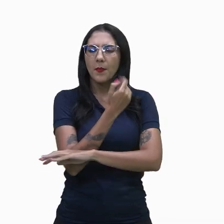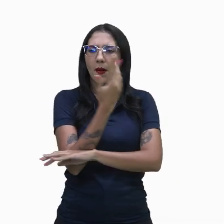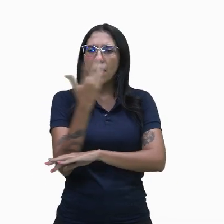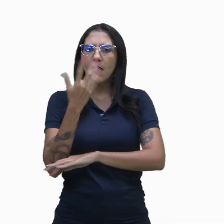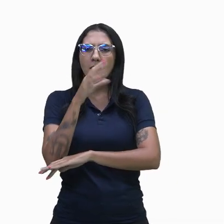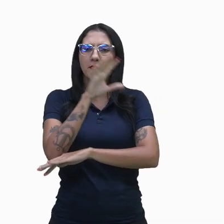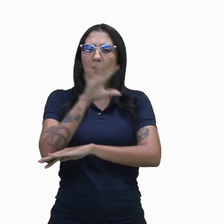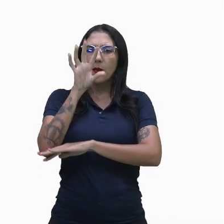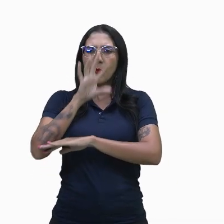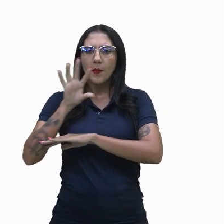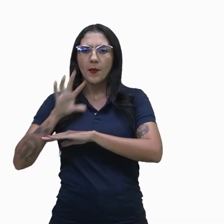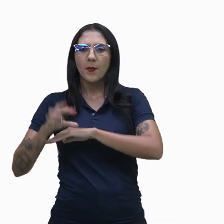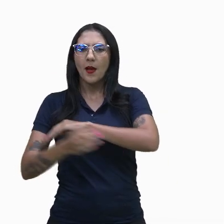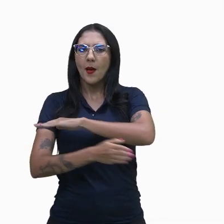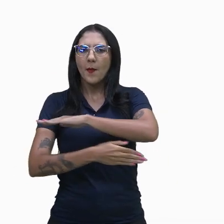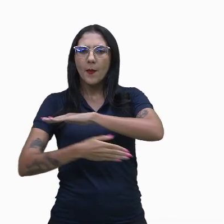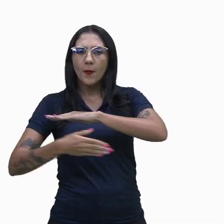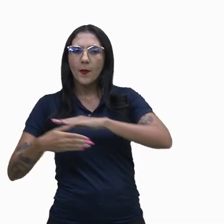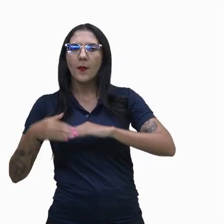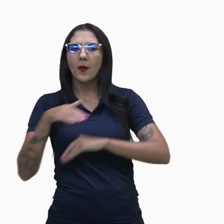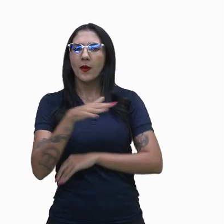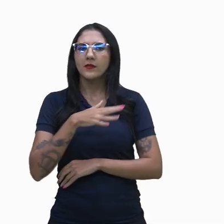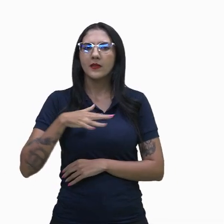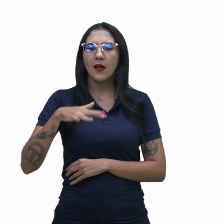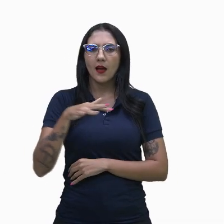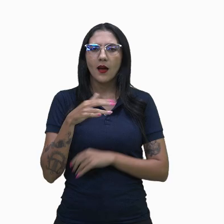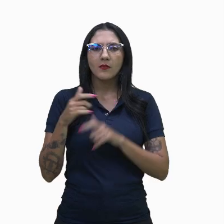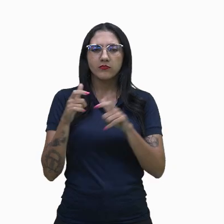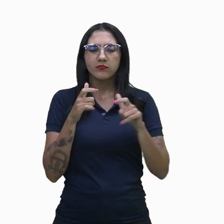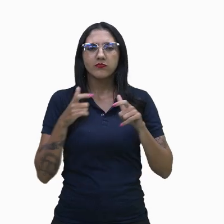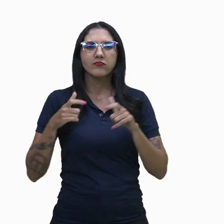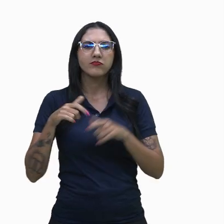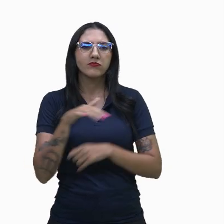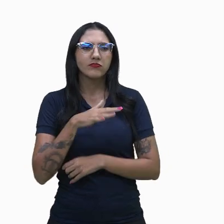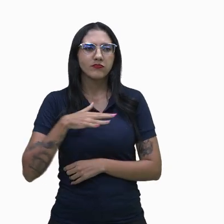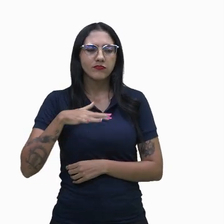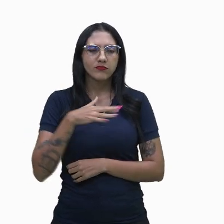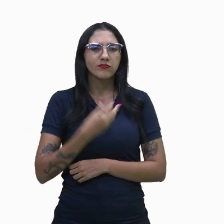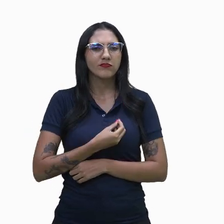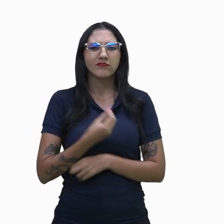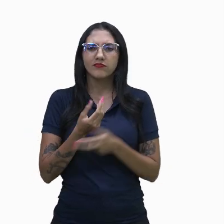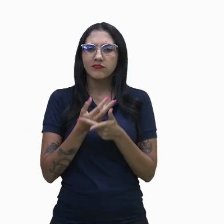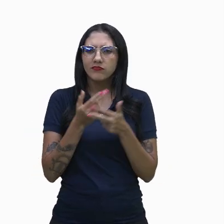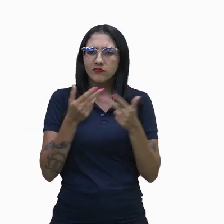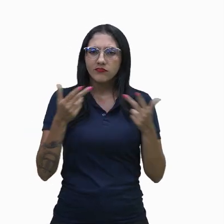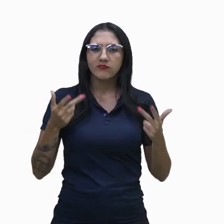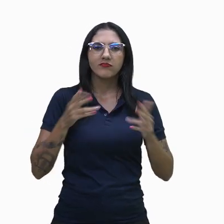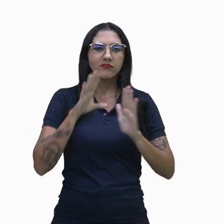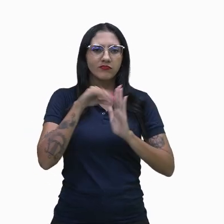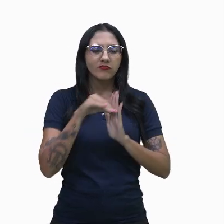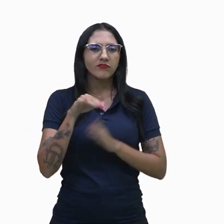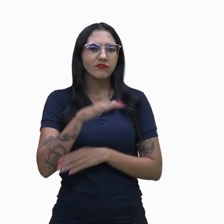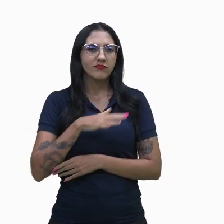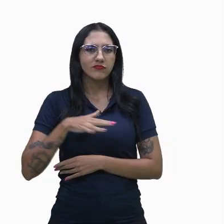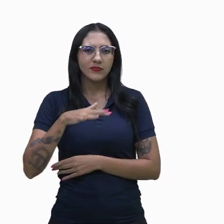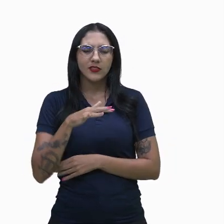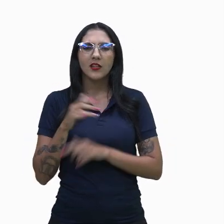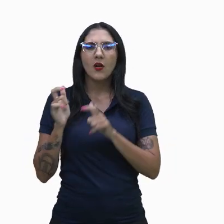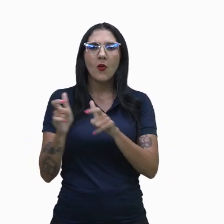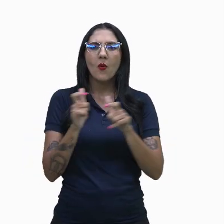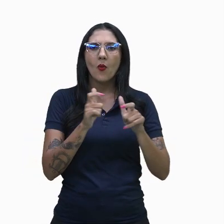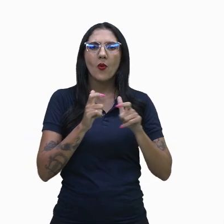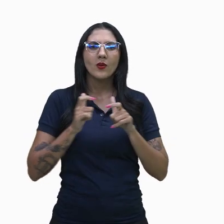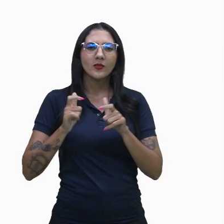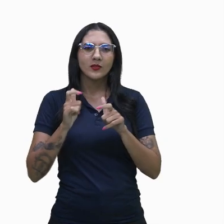biomas que compõem aí não só um ecossistema, né, mas diversos ecossistemas dentro dele, onde nós precisamos